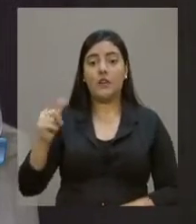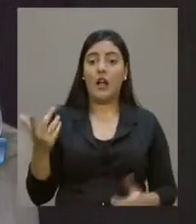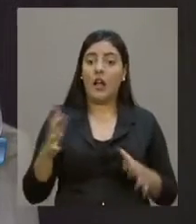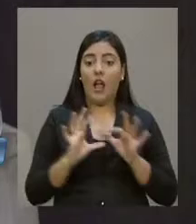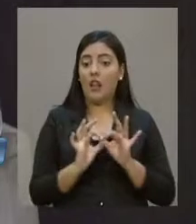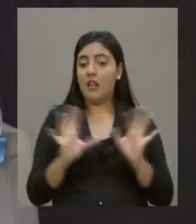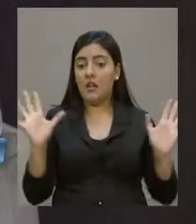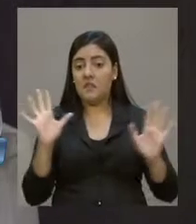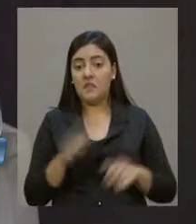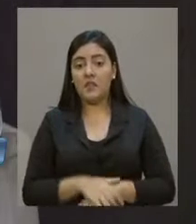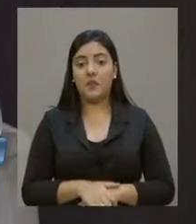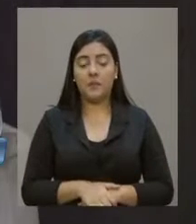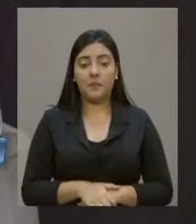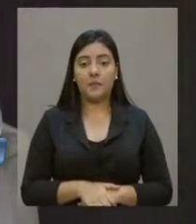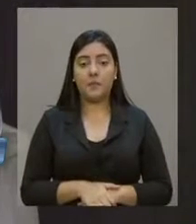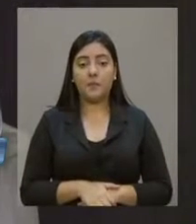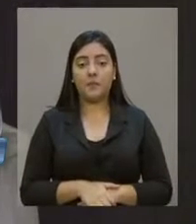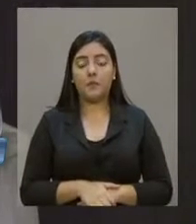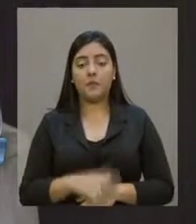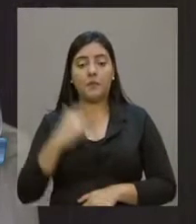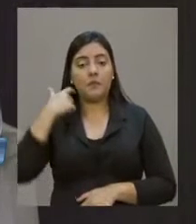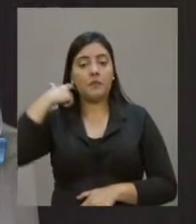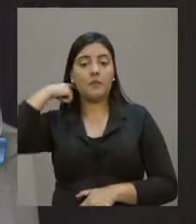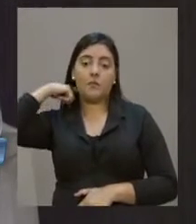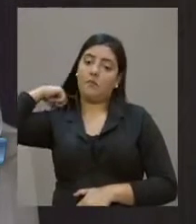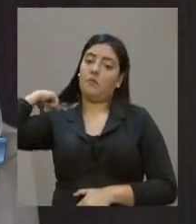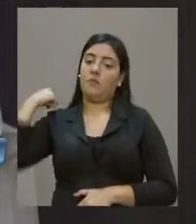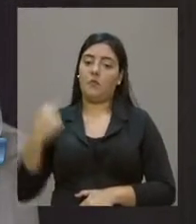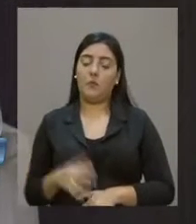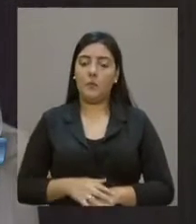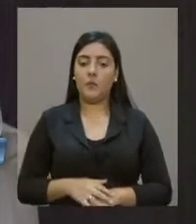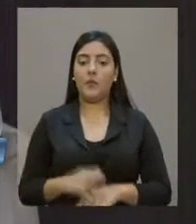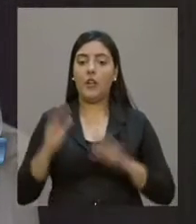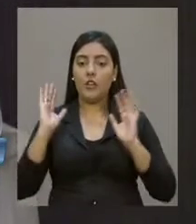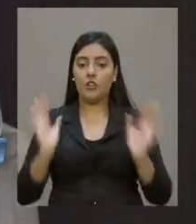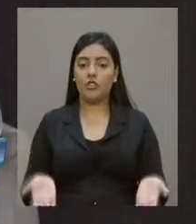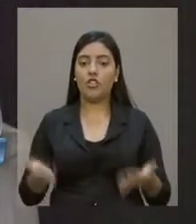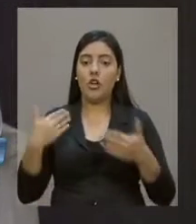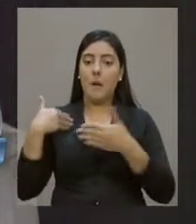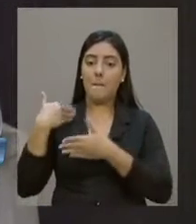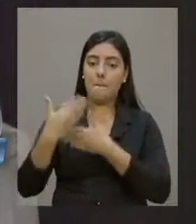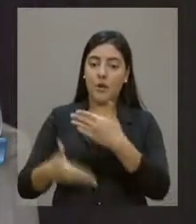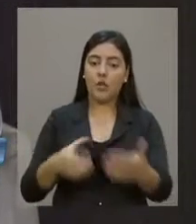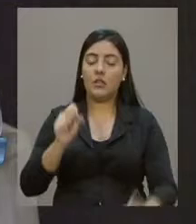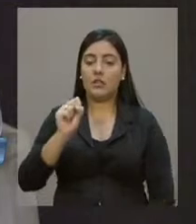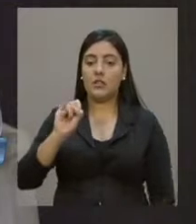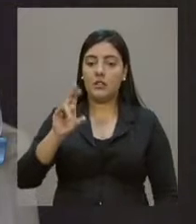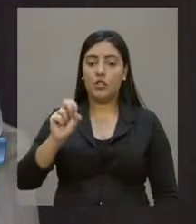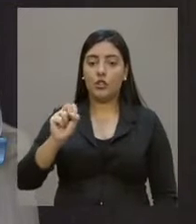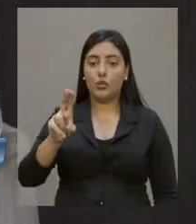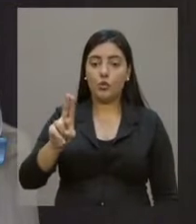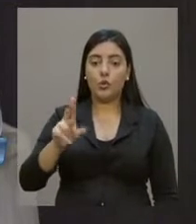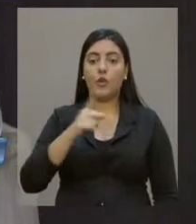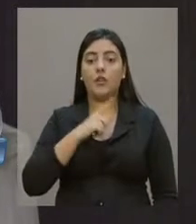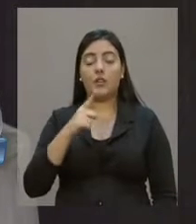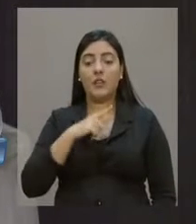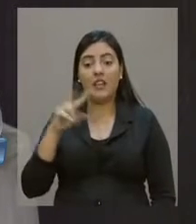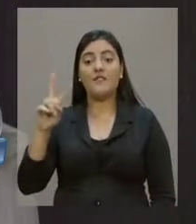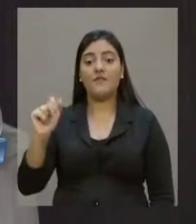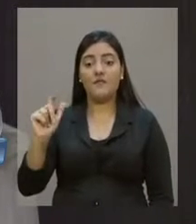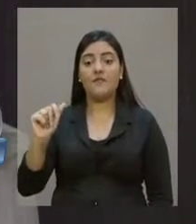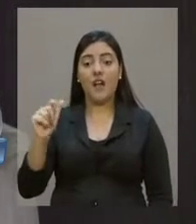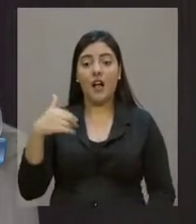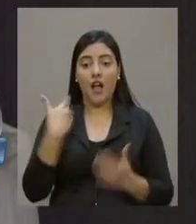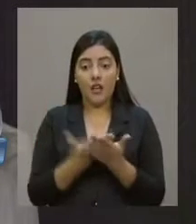ocupadas. Portanto, já tinha havido o processo do SISU. Vagas sobrantes, vagas que não estavam